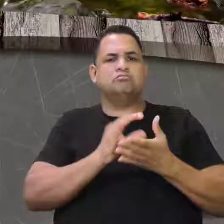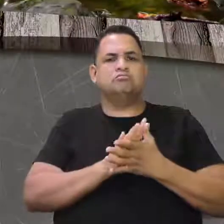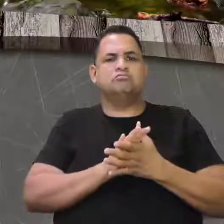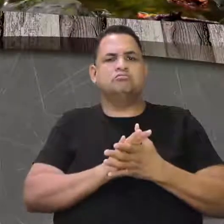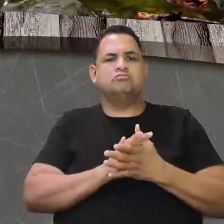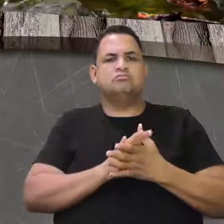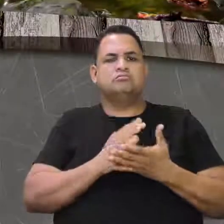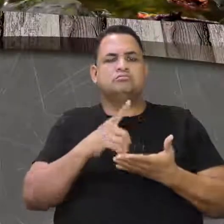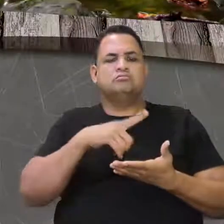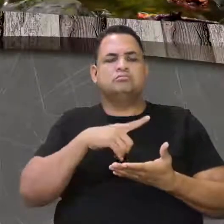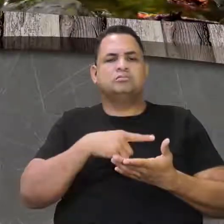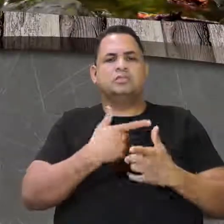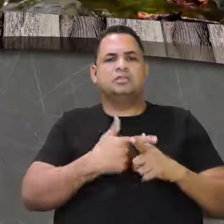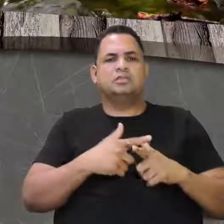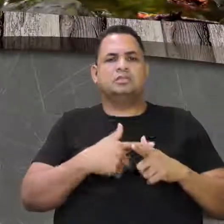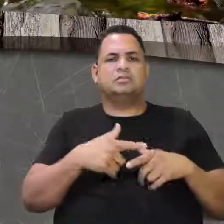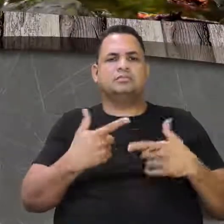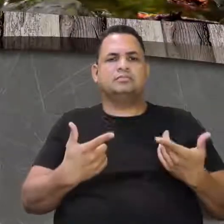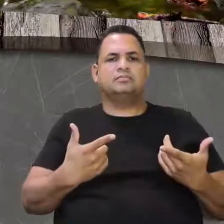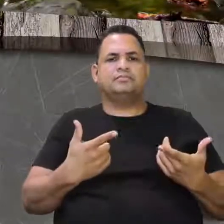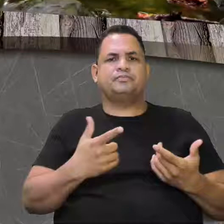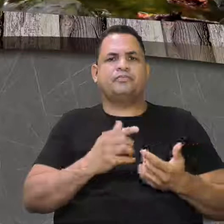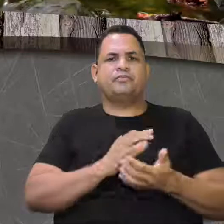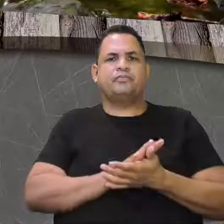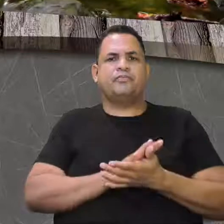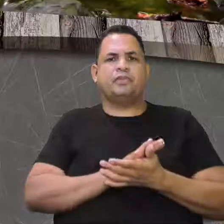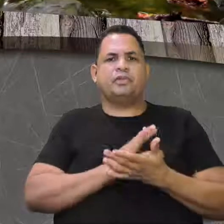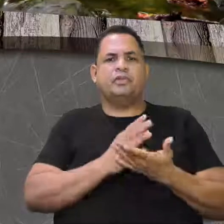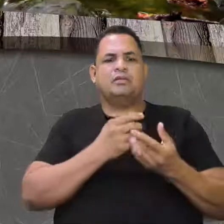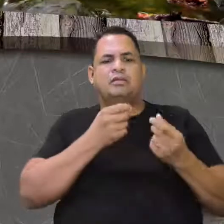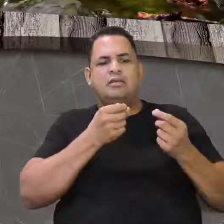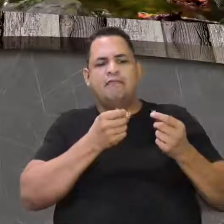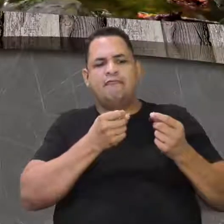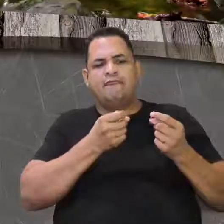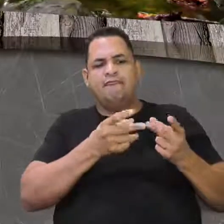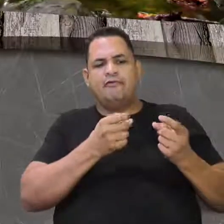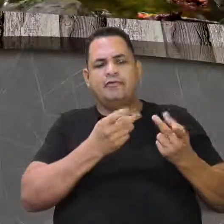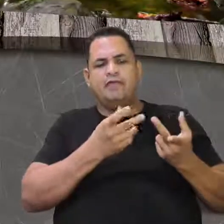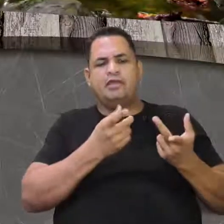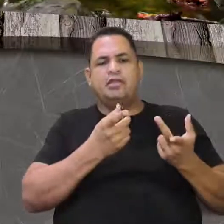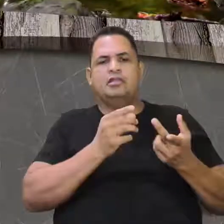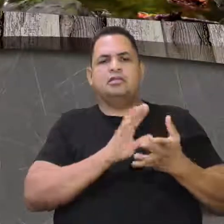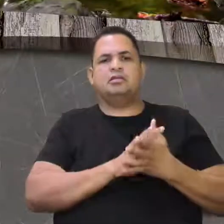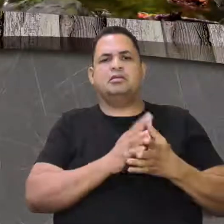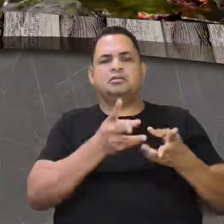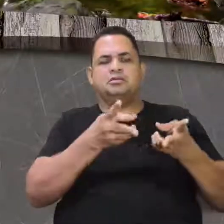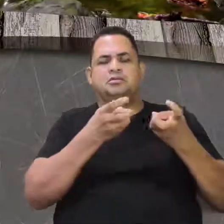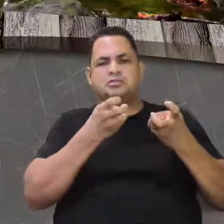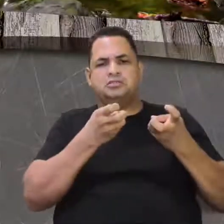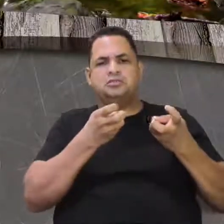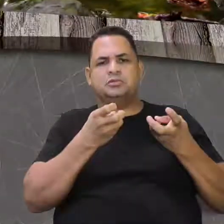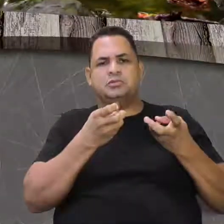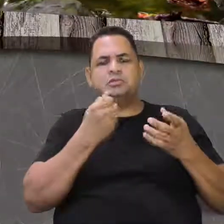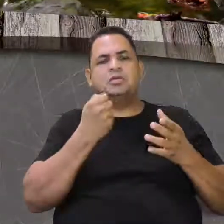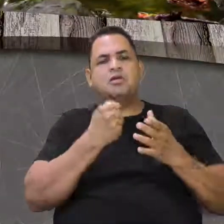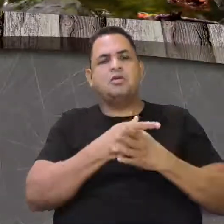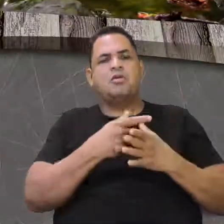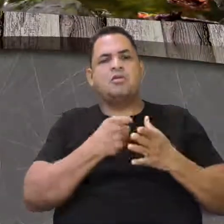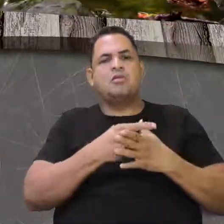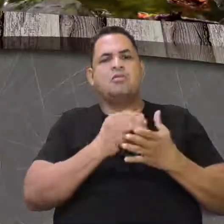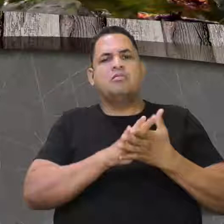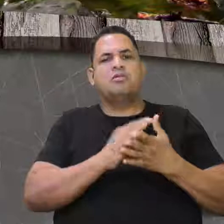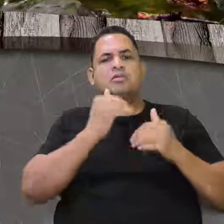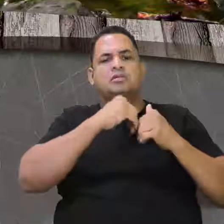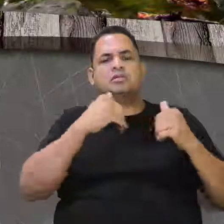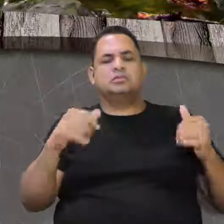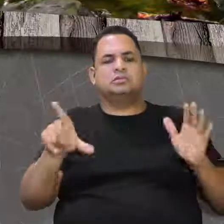há essas situações de contrabando, né? As biopiratarias, tá?